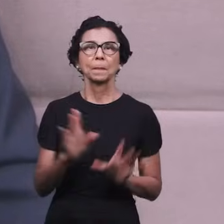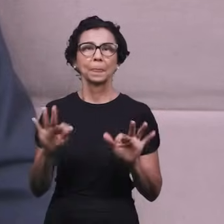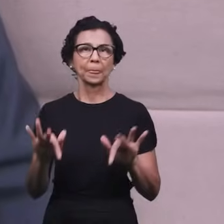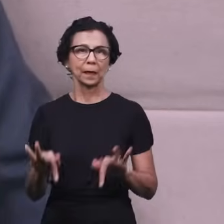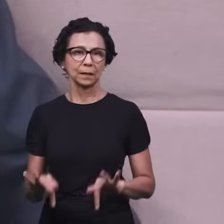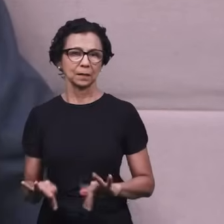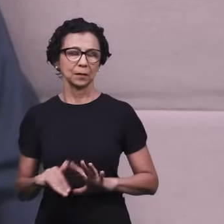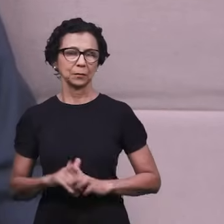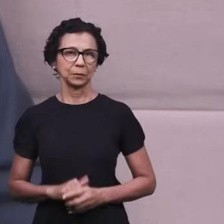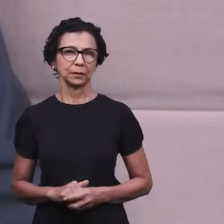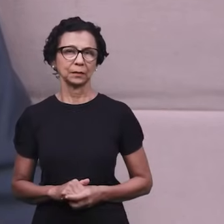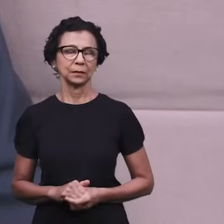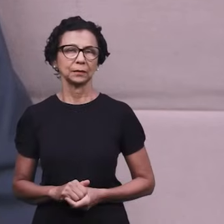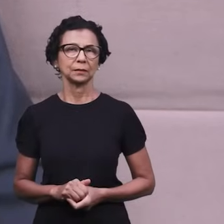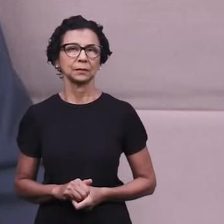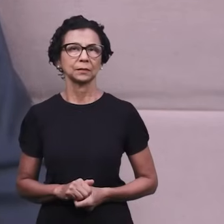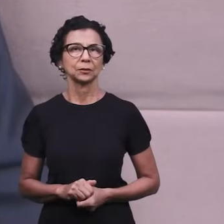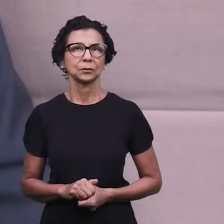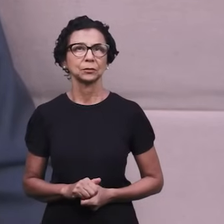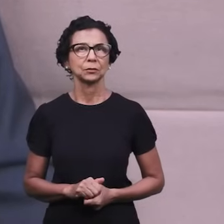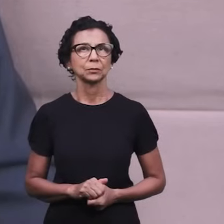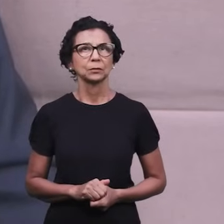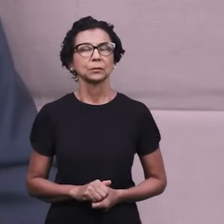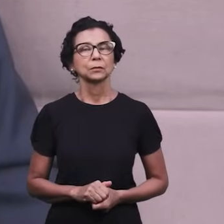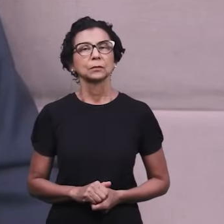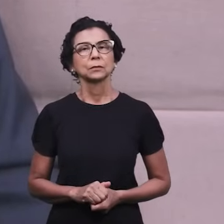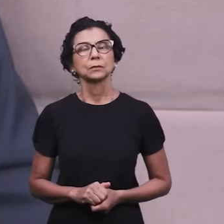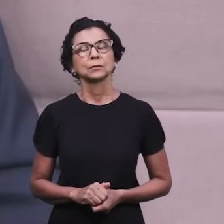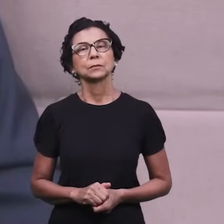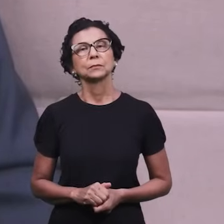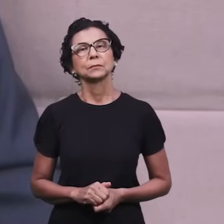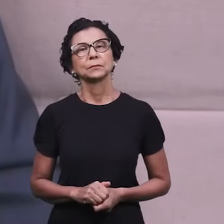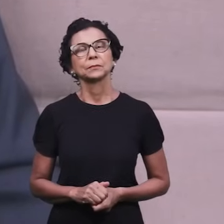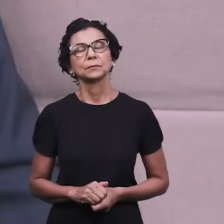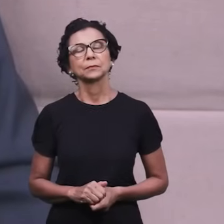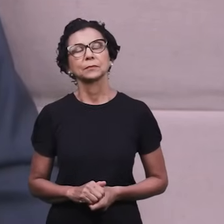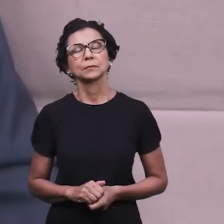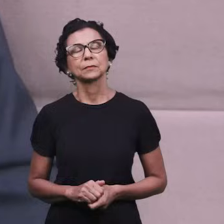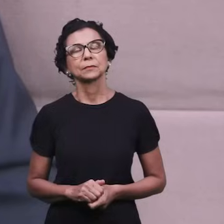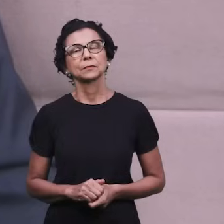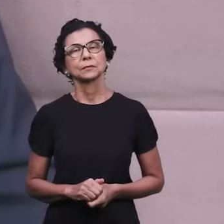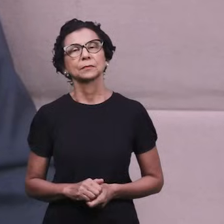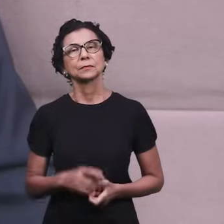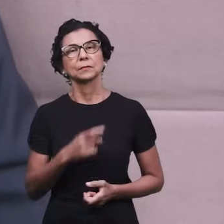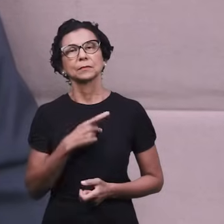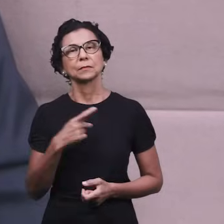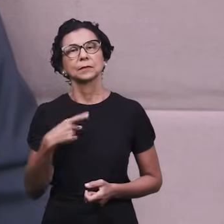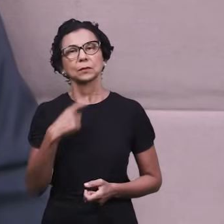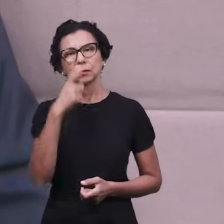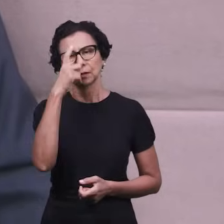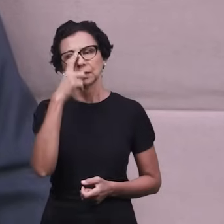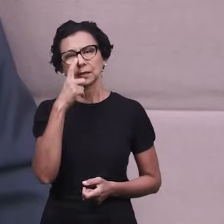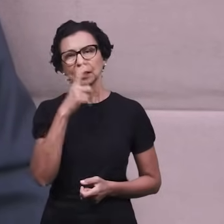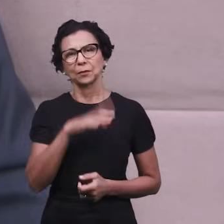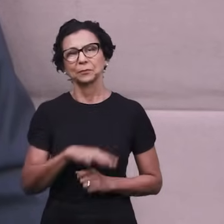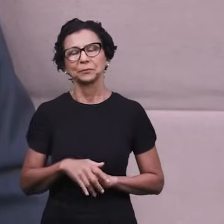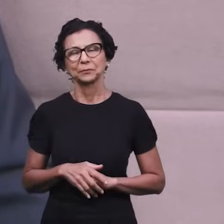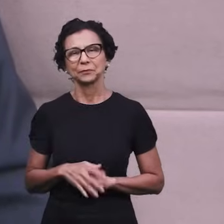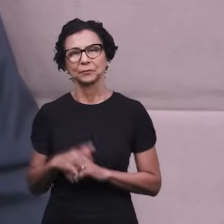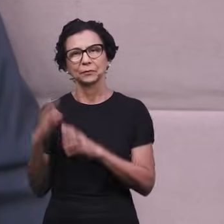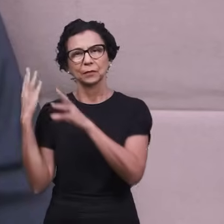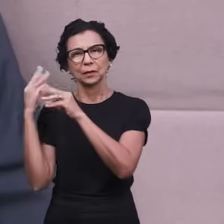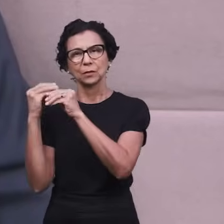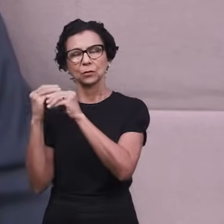passar pelo deserto da vida. O crente não somente atravessa o deserto, que aí